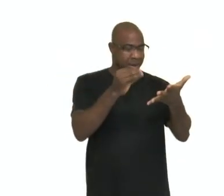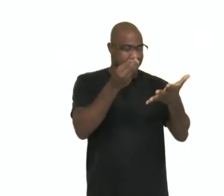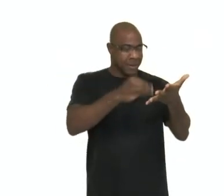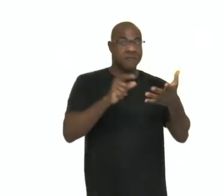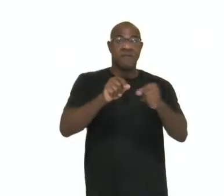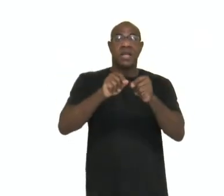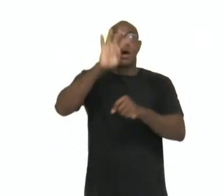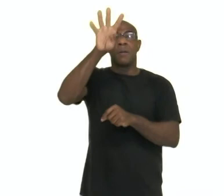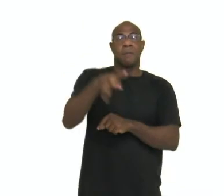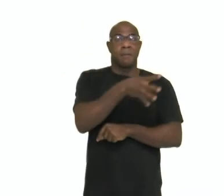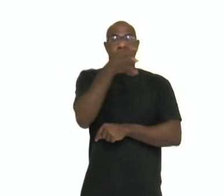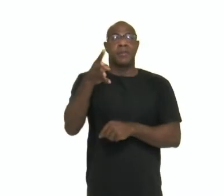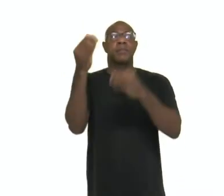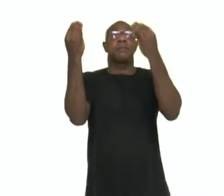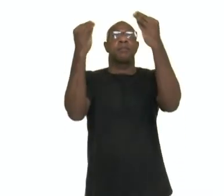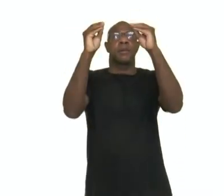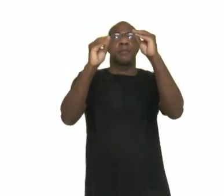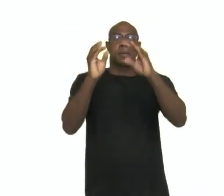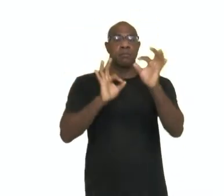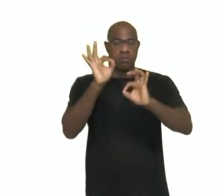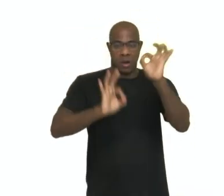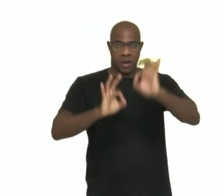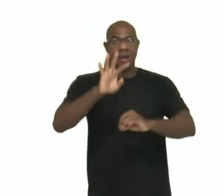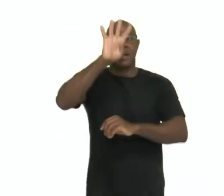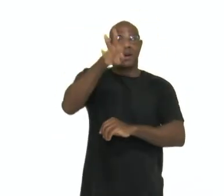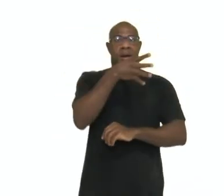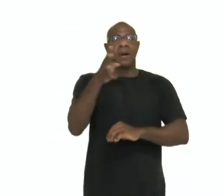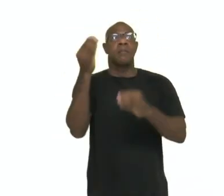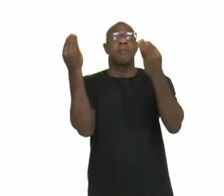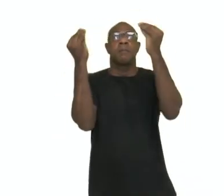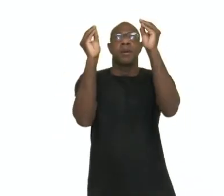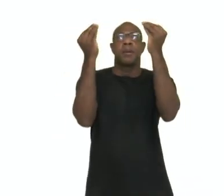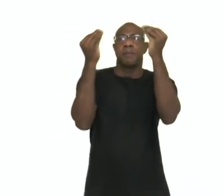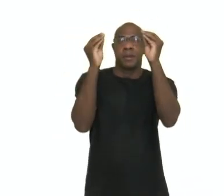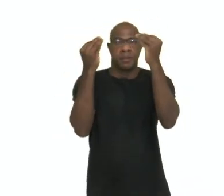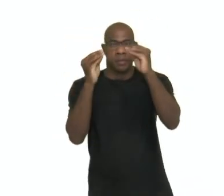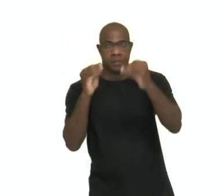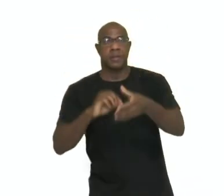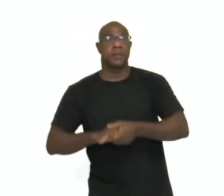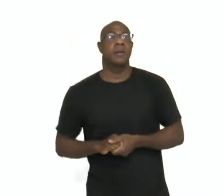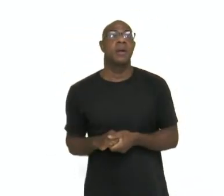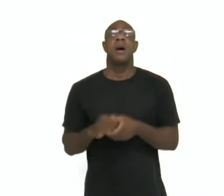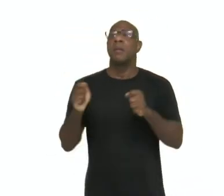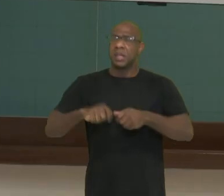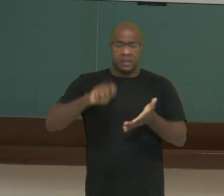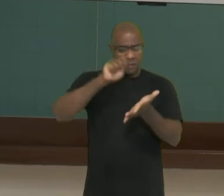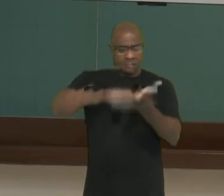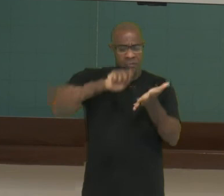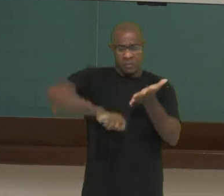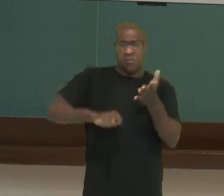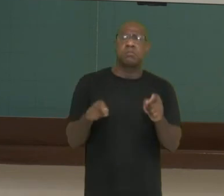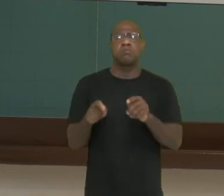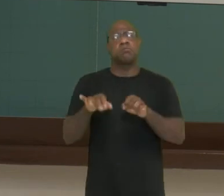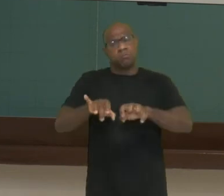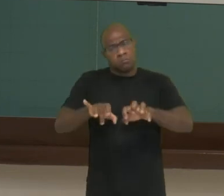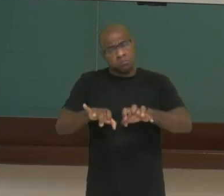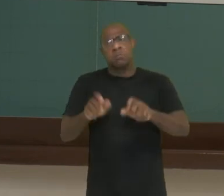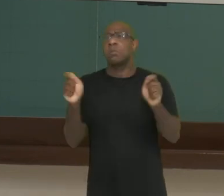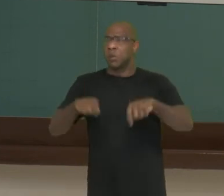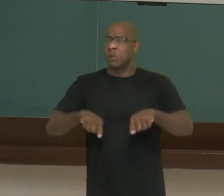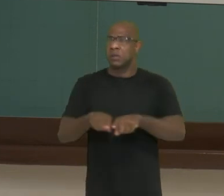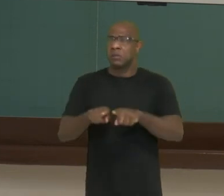desses dados, ou seja, uma organização desses dados. Pode ser feita manualmente ou pode ser feita